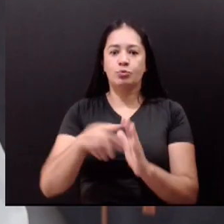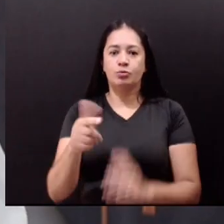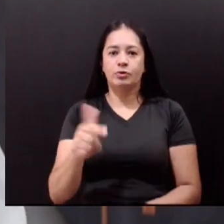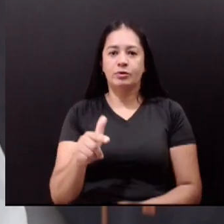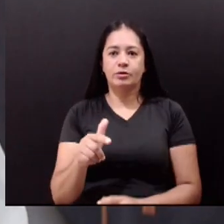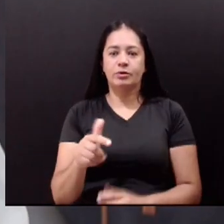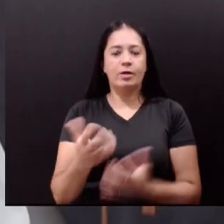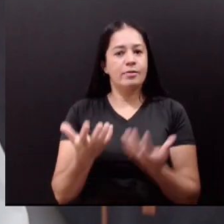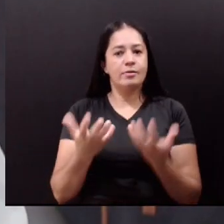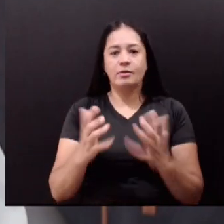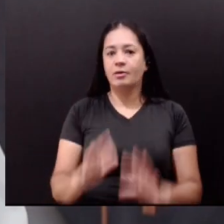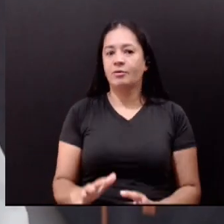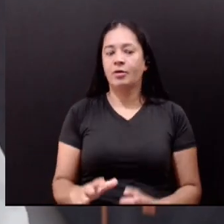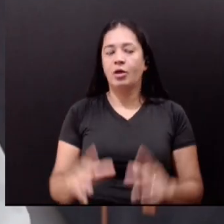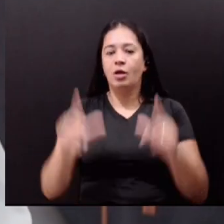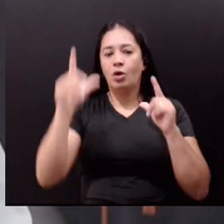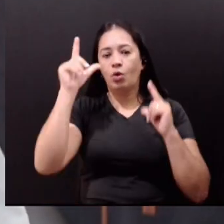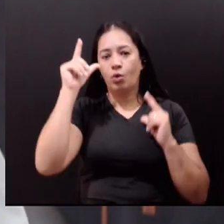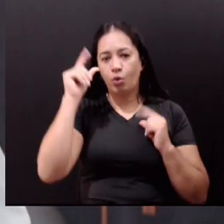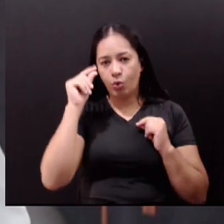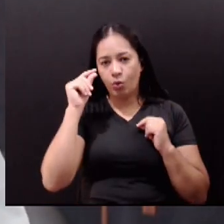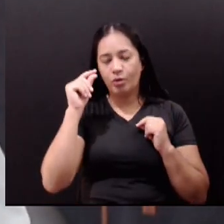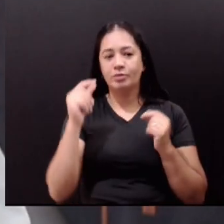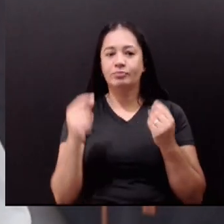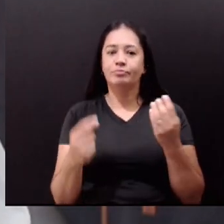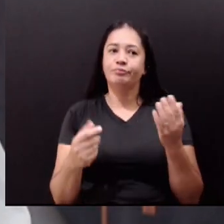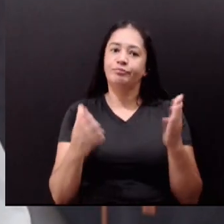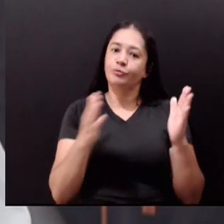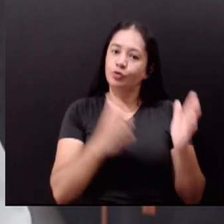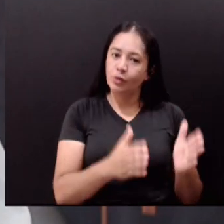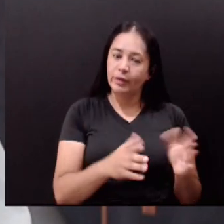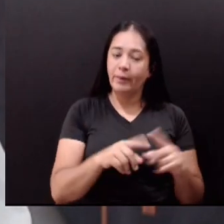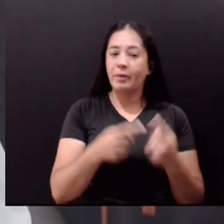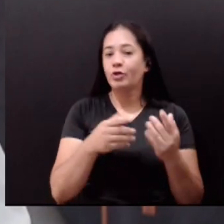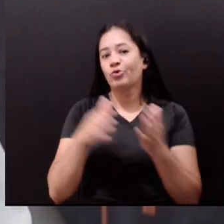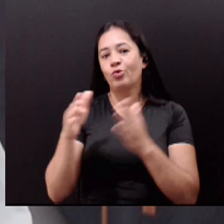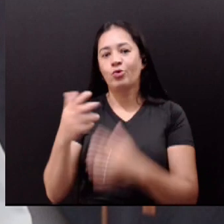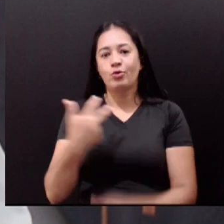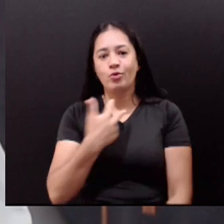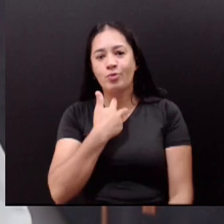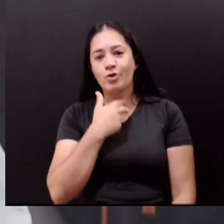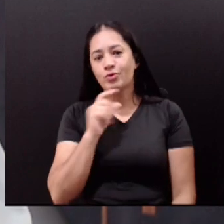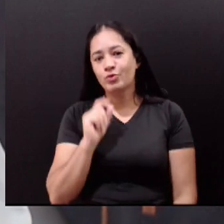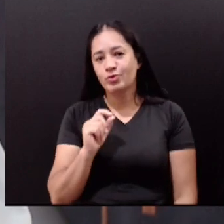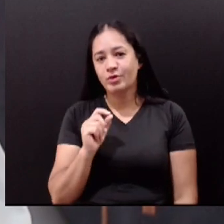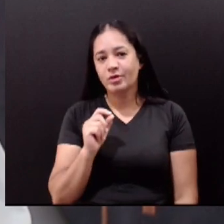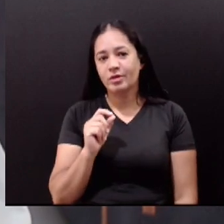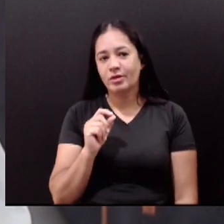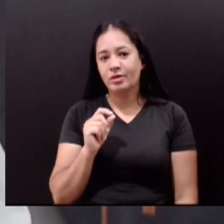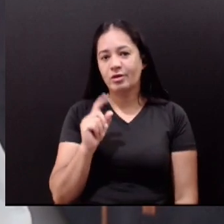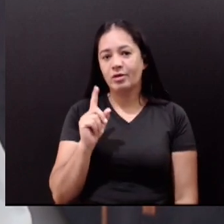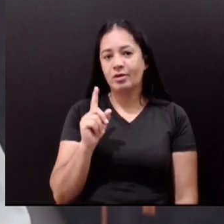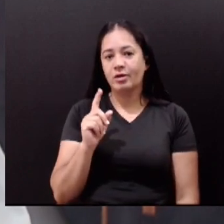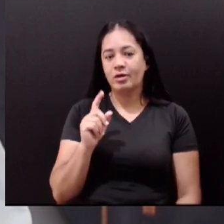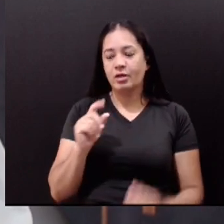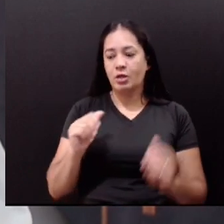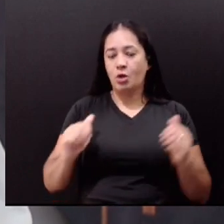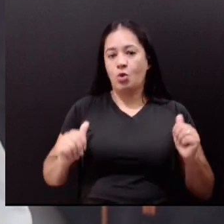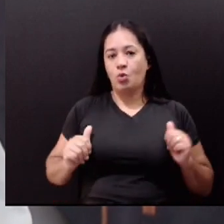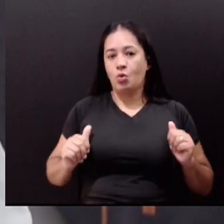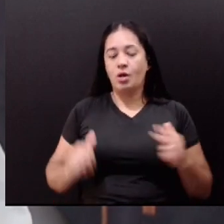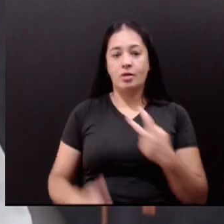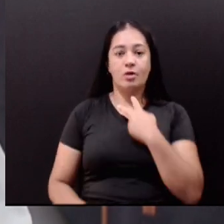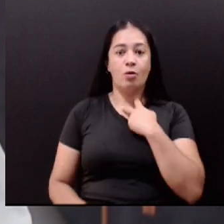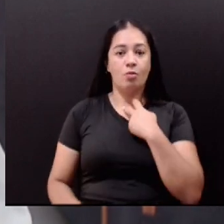alívio de um lado, mas de outro a gente não pode, abaixar a nossa guarda em relação aos cuidados. E uma